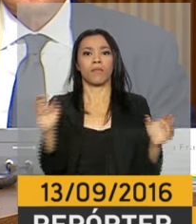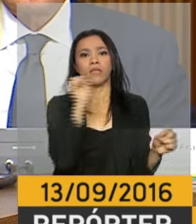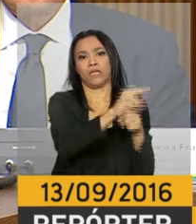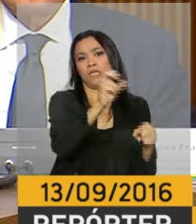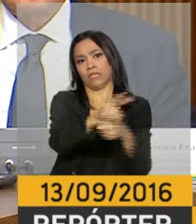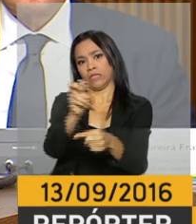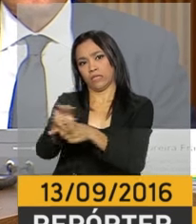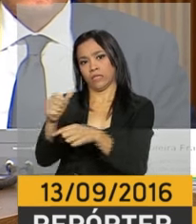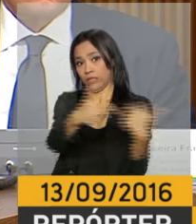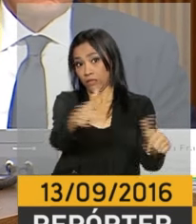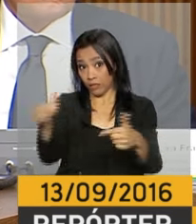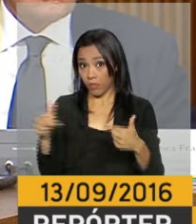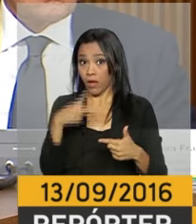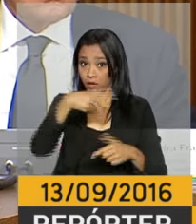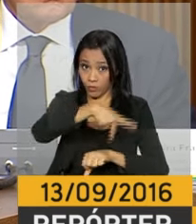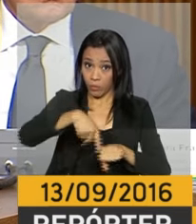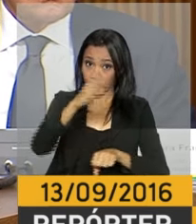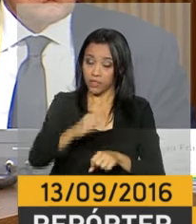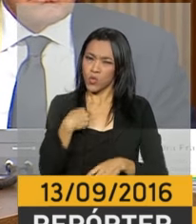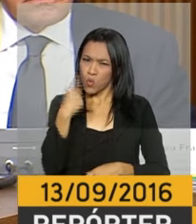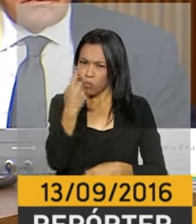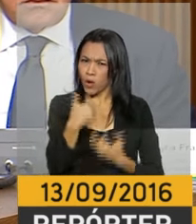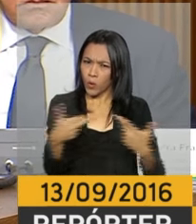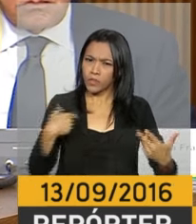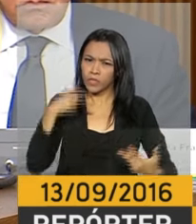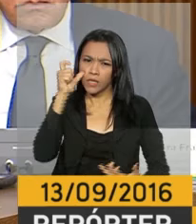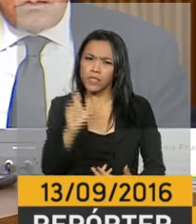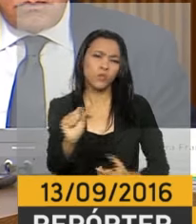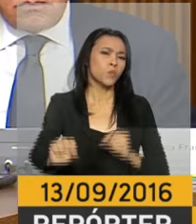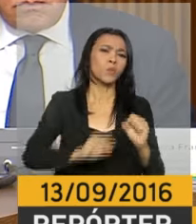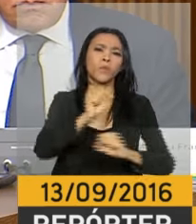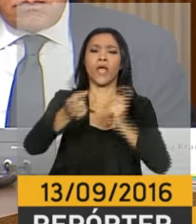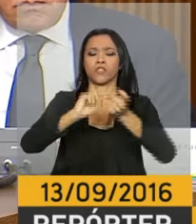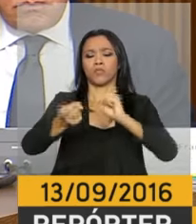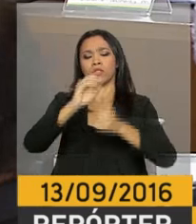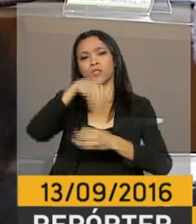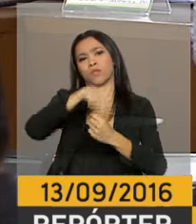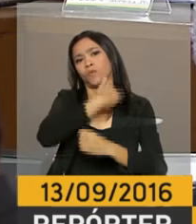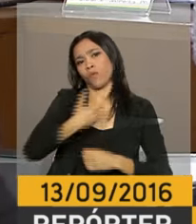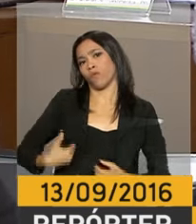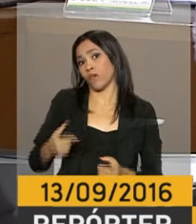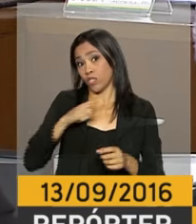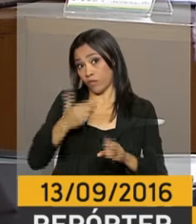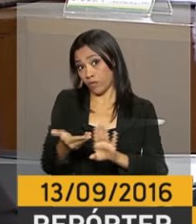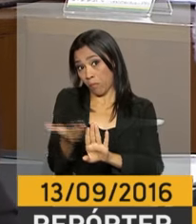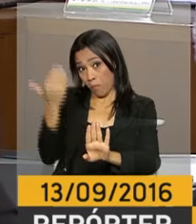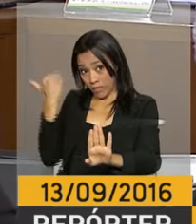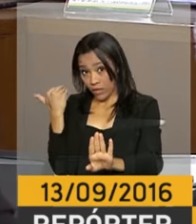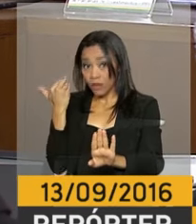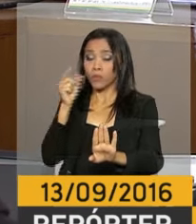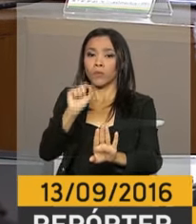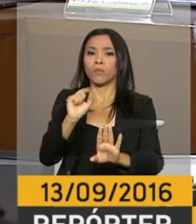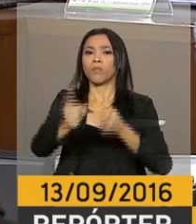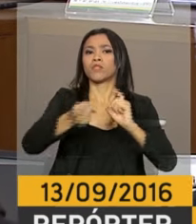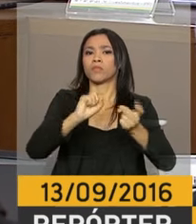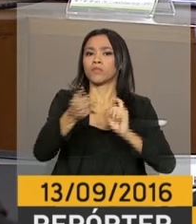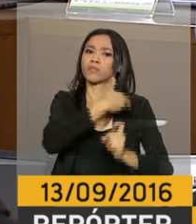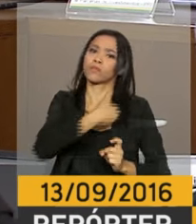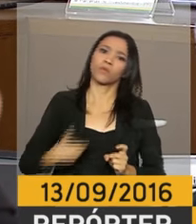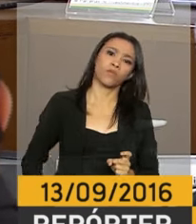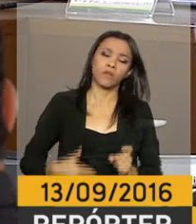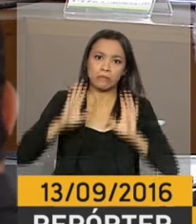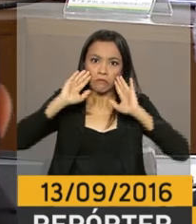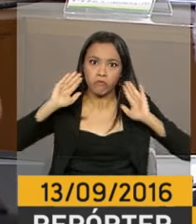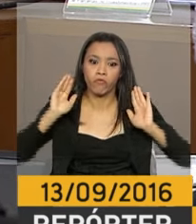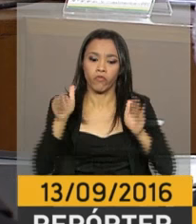no país até me permitam dizer uma coisa interessante né O que é administração pública nós tínhamos no passado uma administração eh exclusivamente